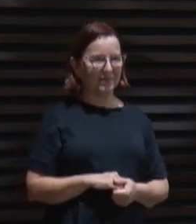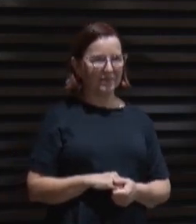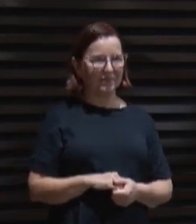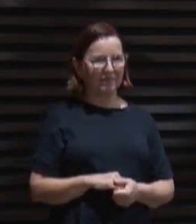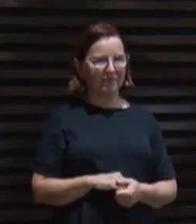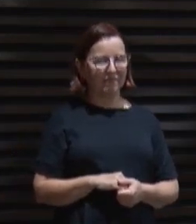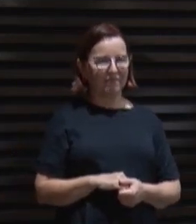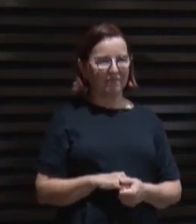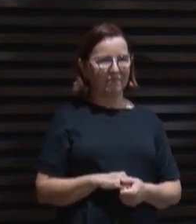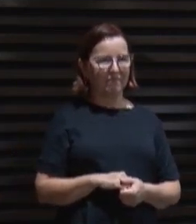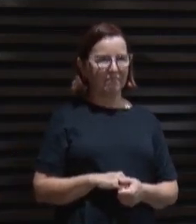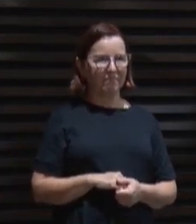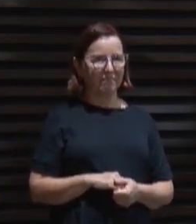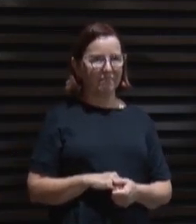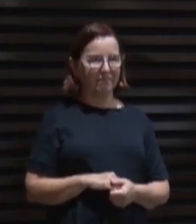Possivelmente,